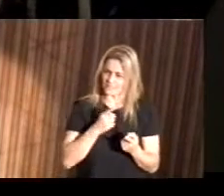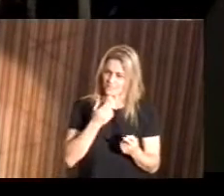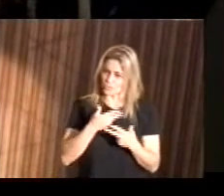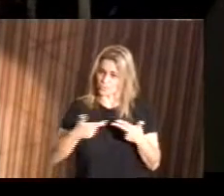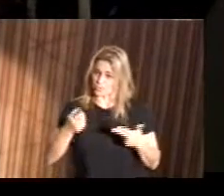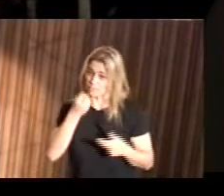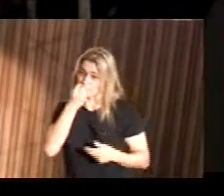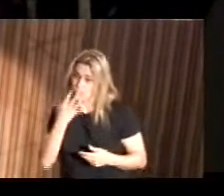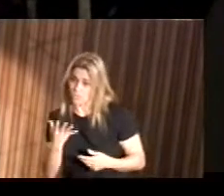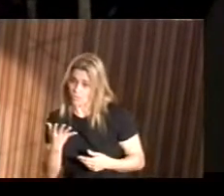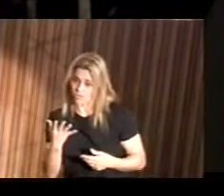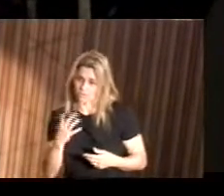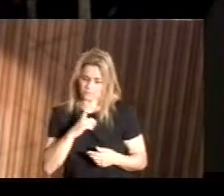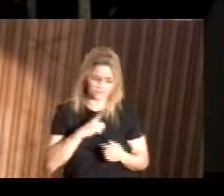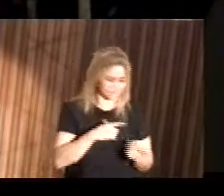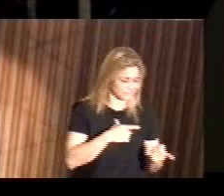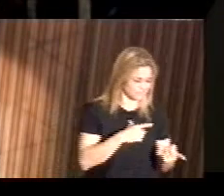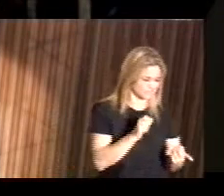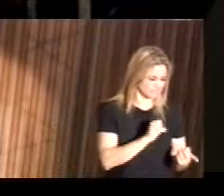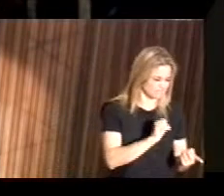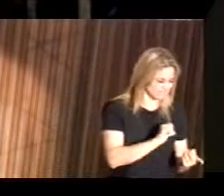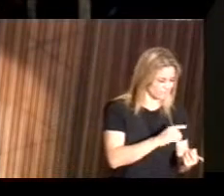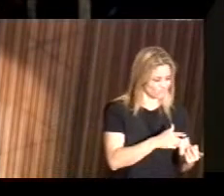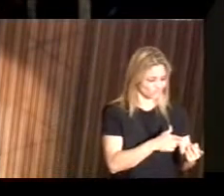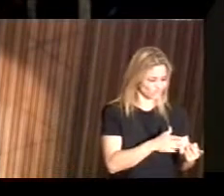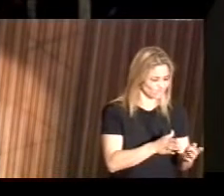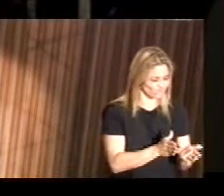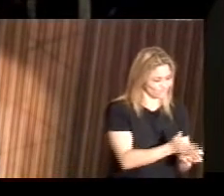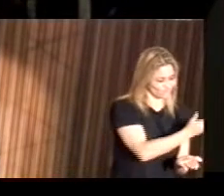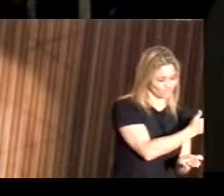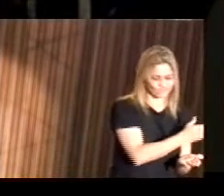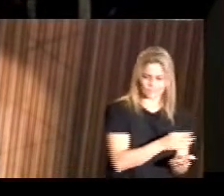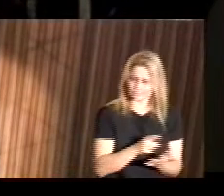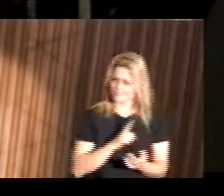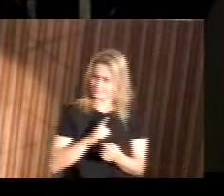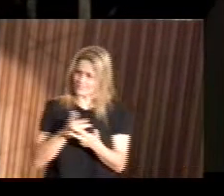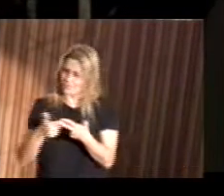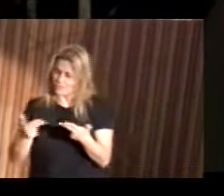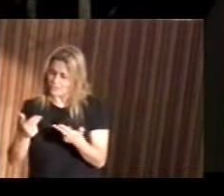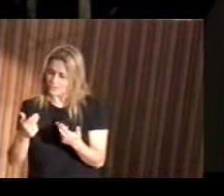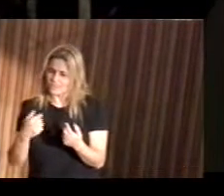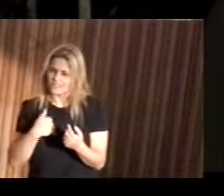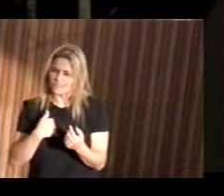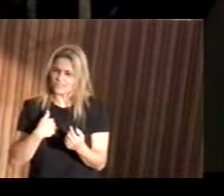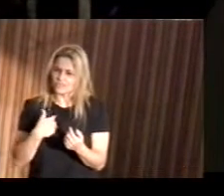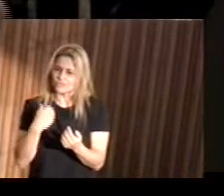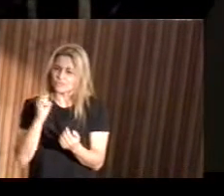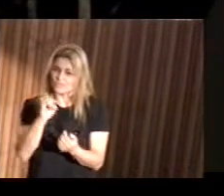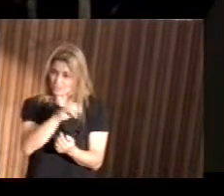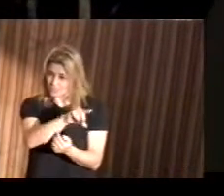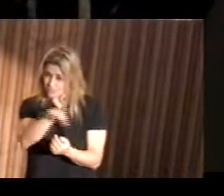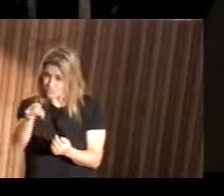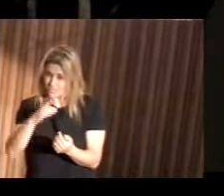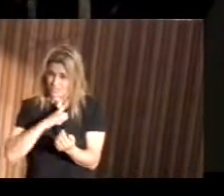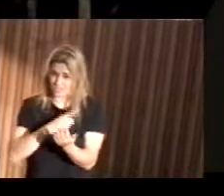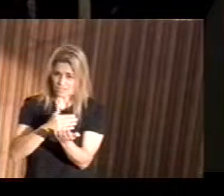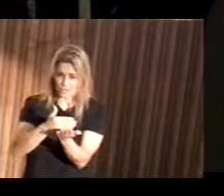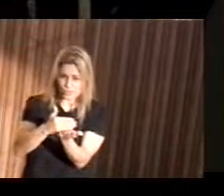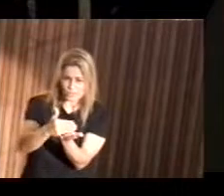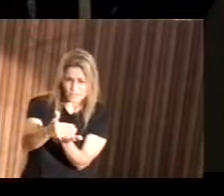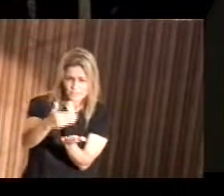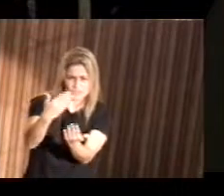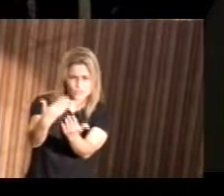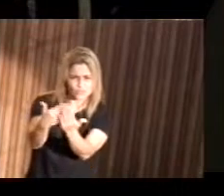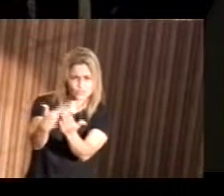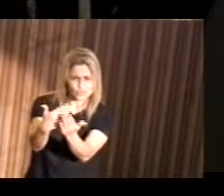bom e deixar o que não presta do lado de fora. Se você está estudando, se você está numa universidade, você é